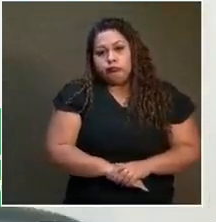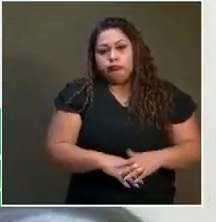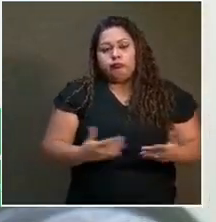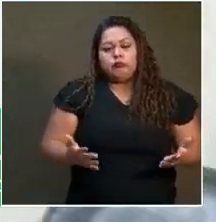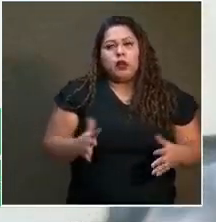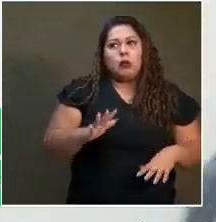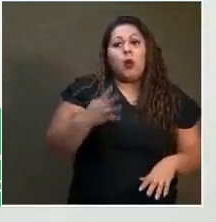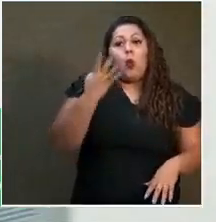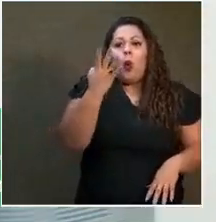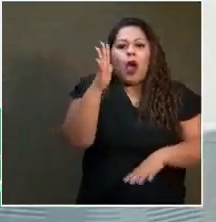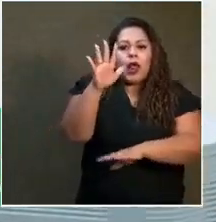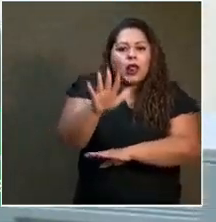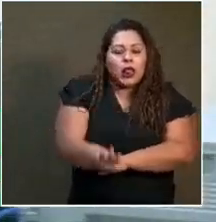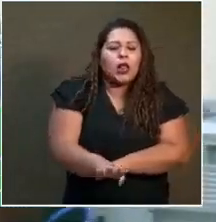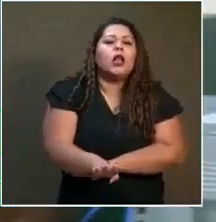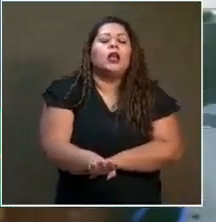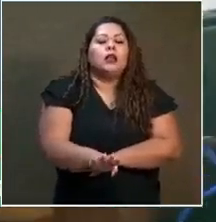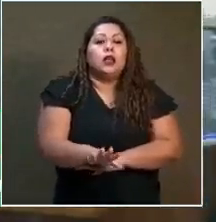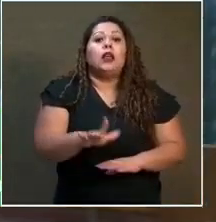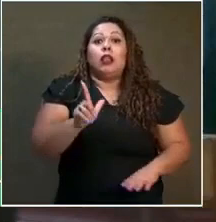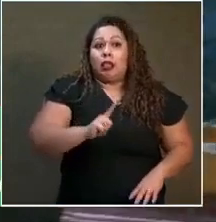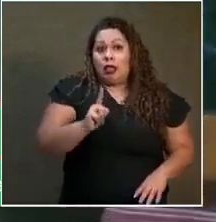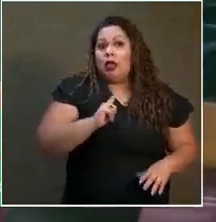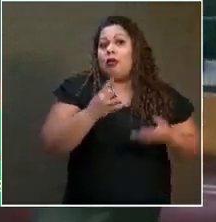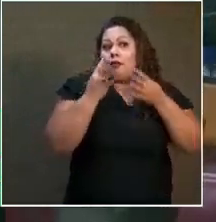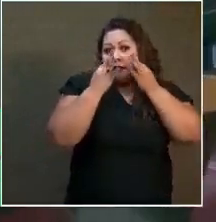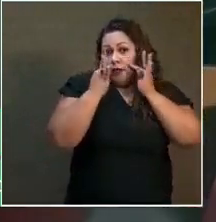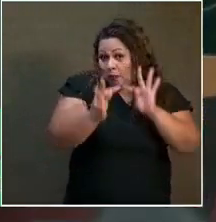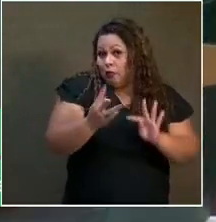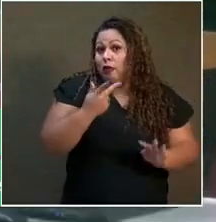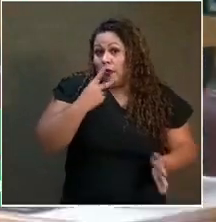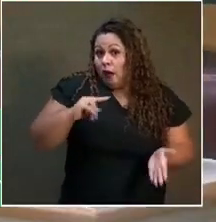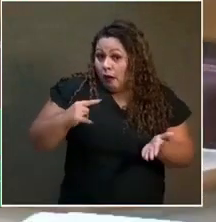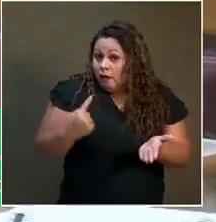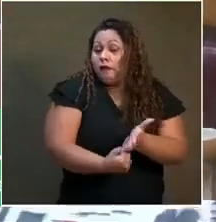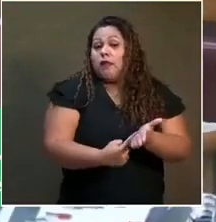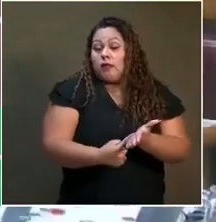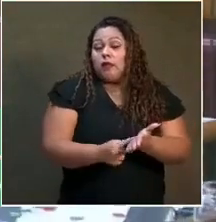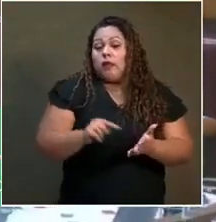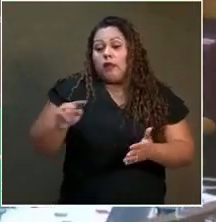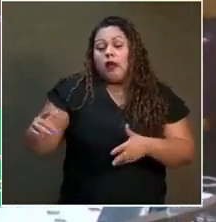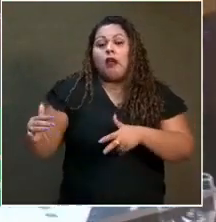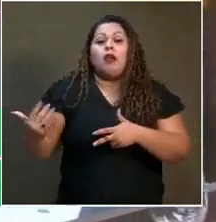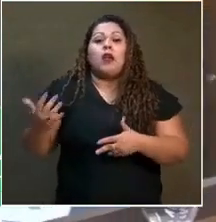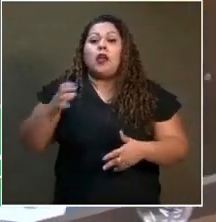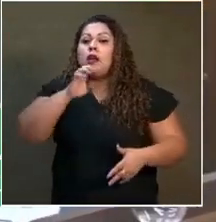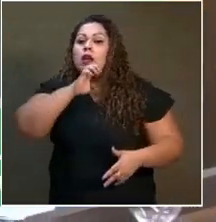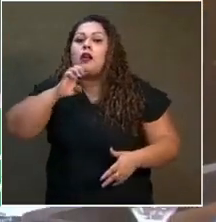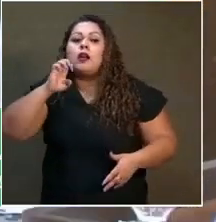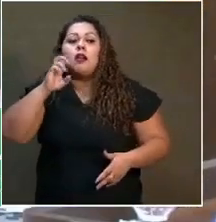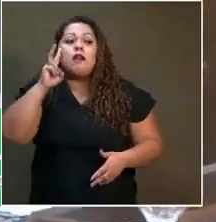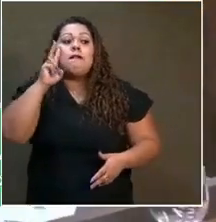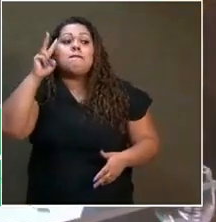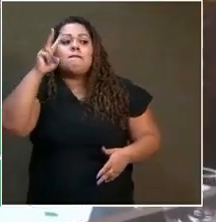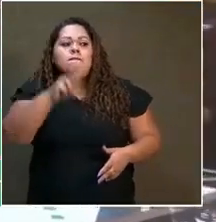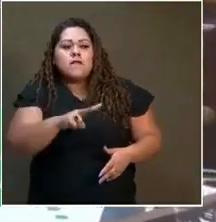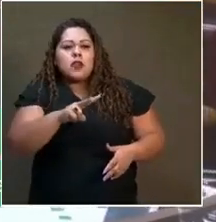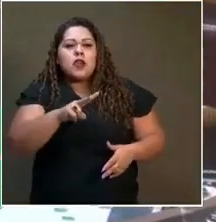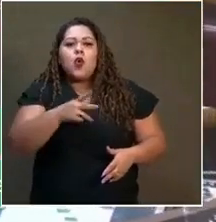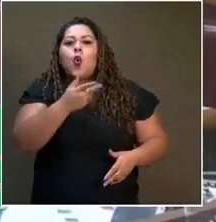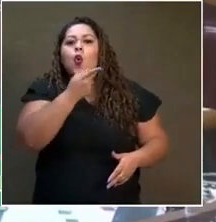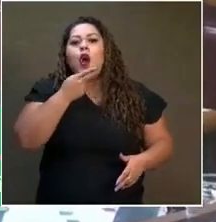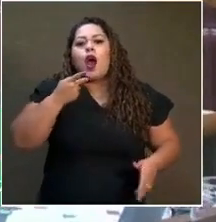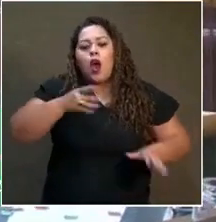16 horas, tem uma testemunha que diz, que a vítima estava lá fora vendo o Cássio fazer a mudança